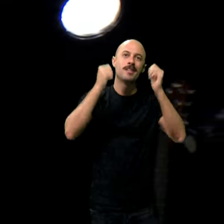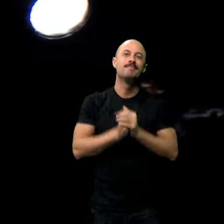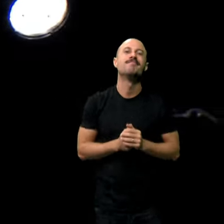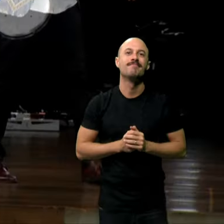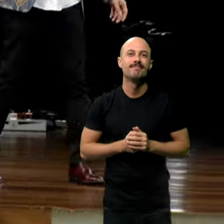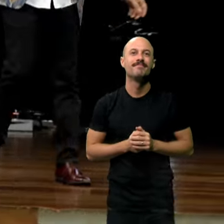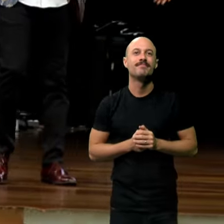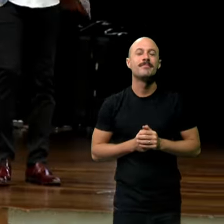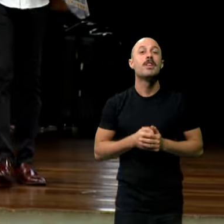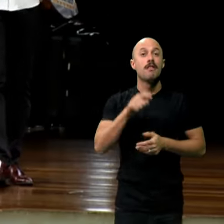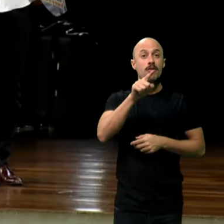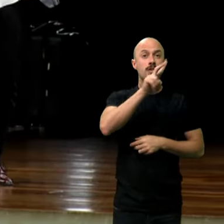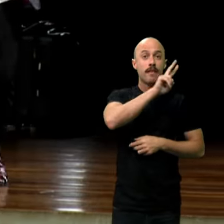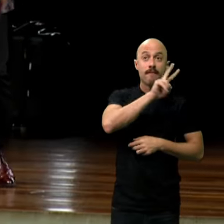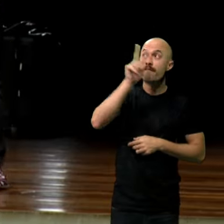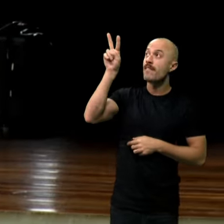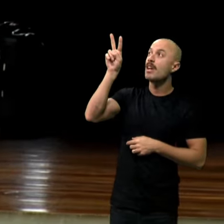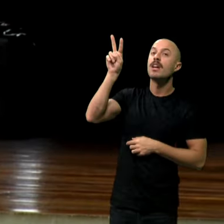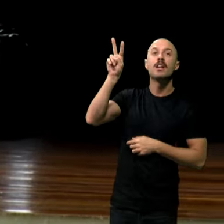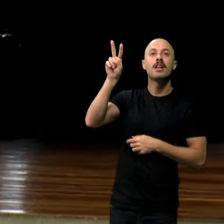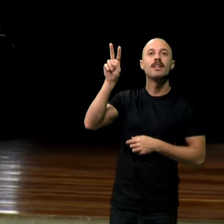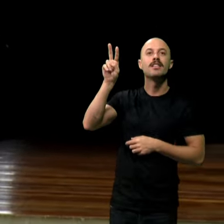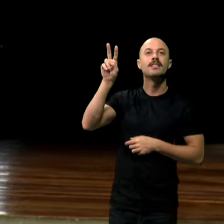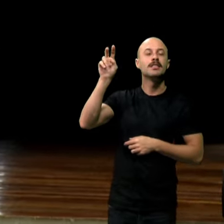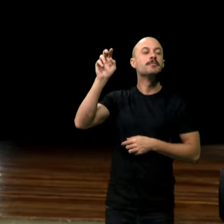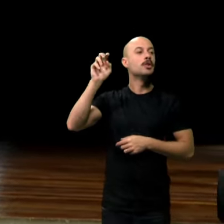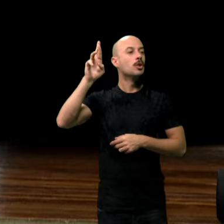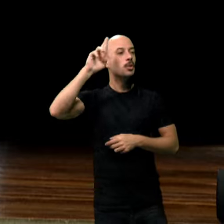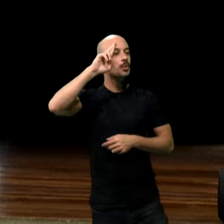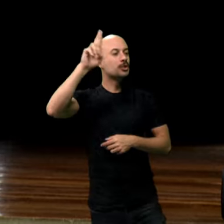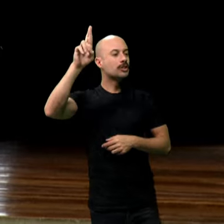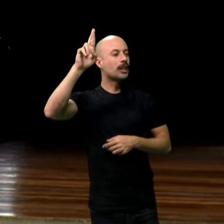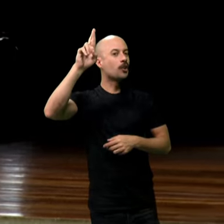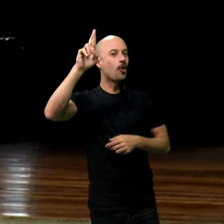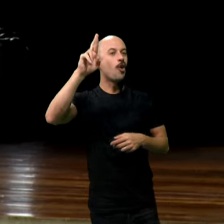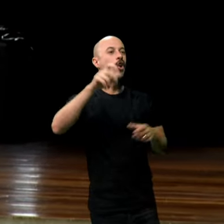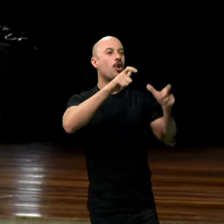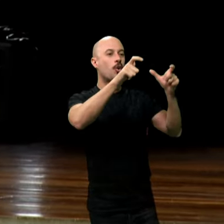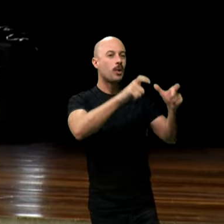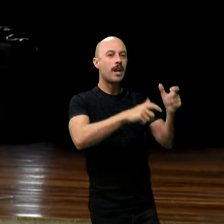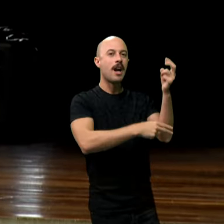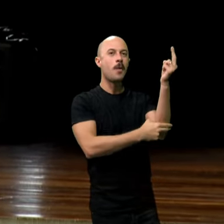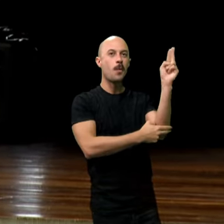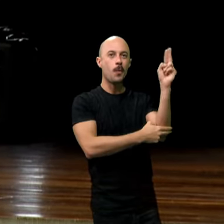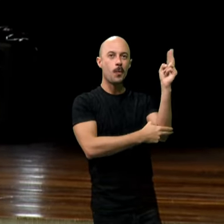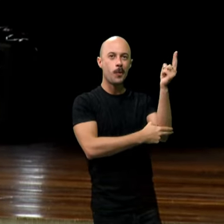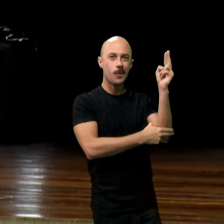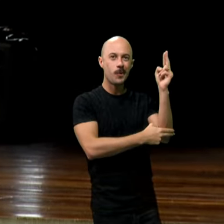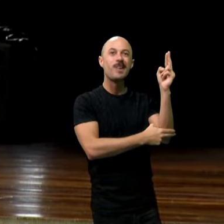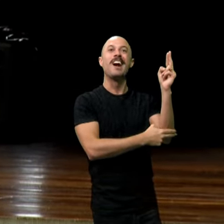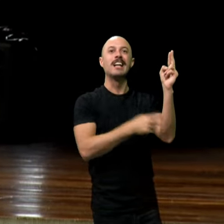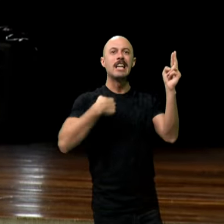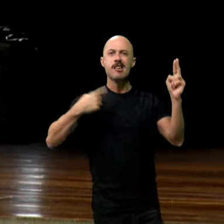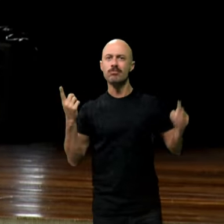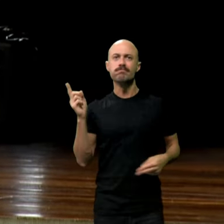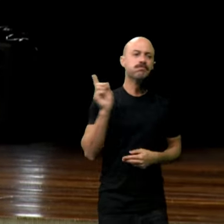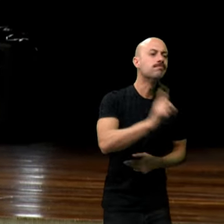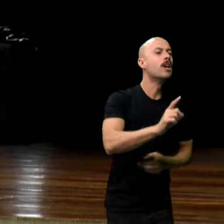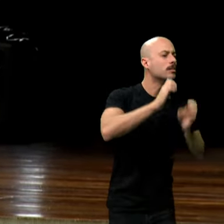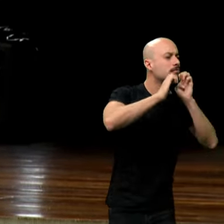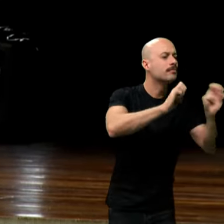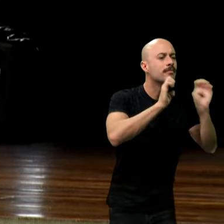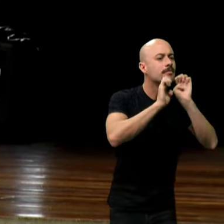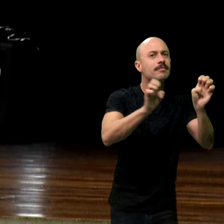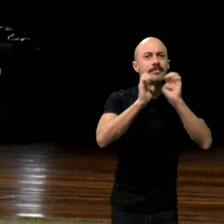E ali eu servia ao Senhor nos quatro cantos do Uruguai. Cruzada para aqui, campanha para lá, evangelismo na rua, evangelismo em todo lado. Pregava a palavra,